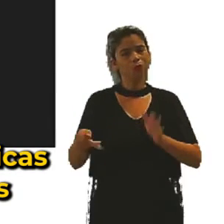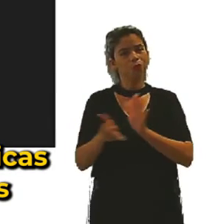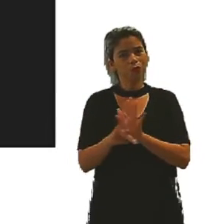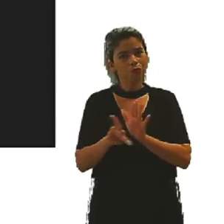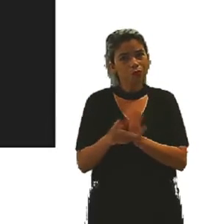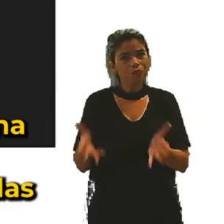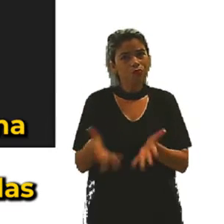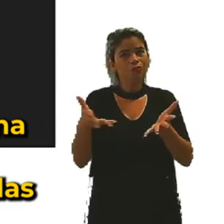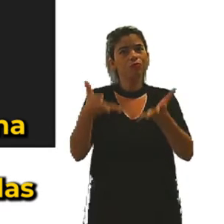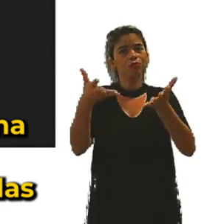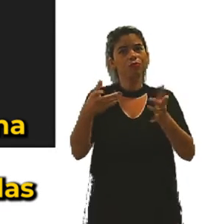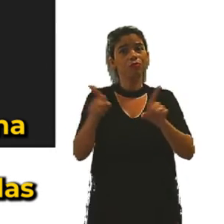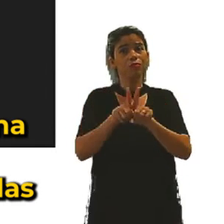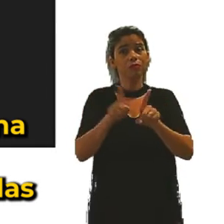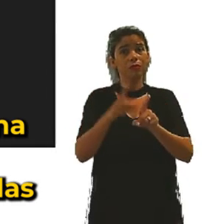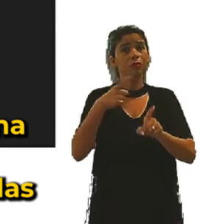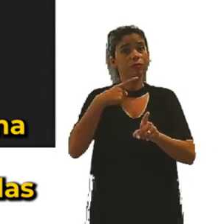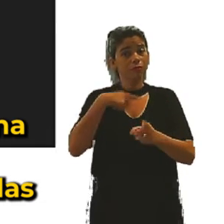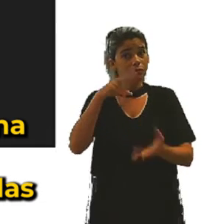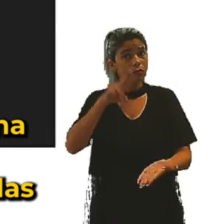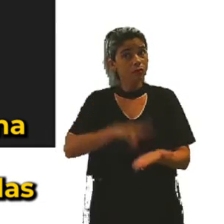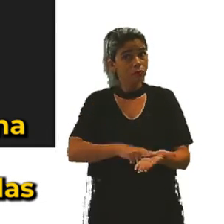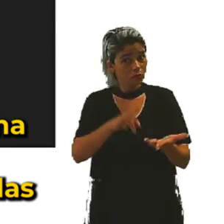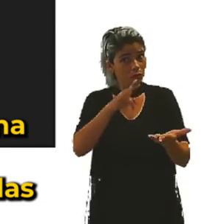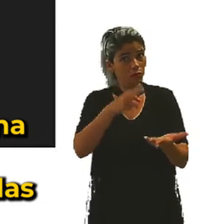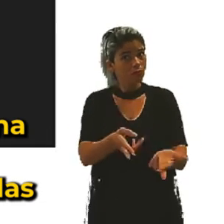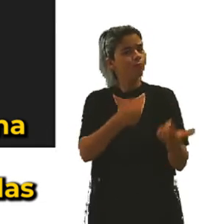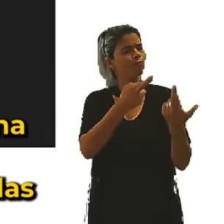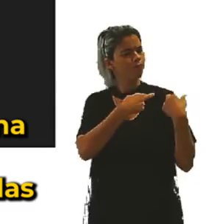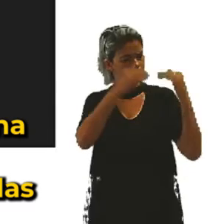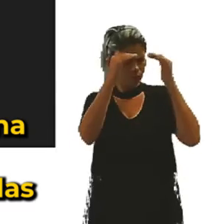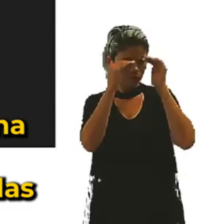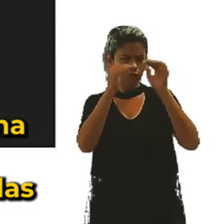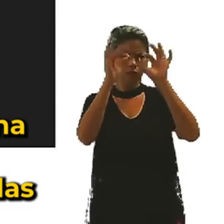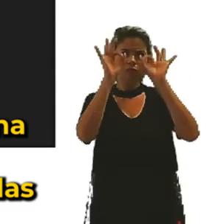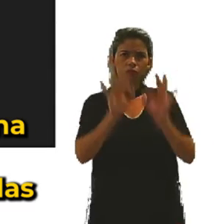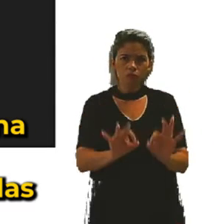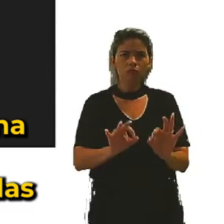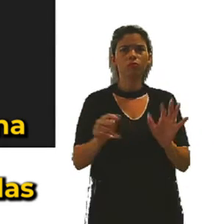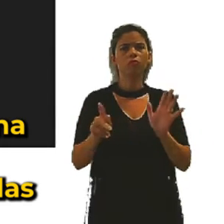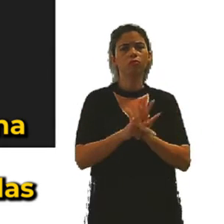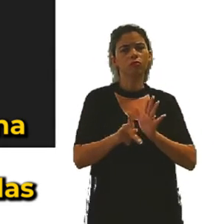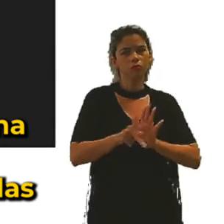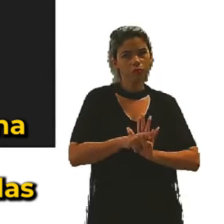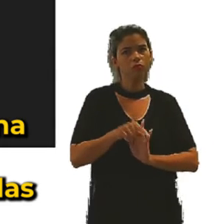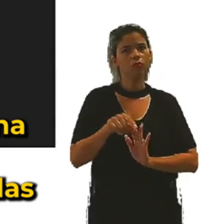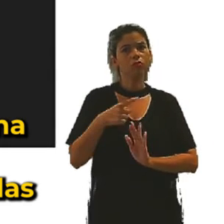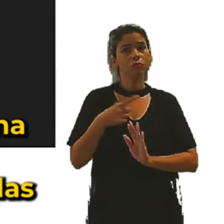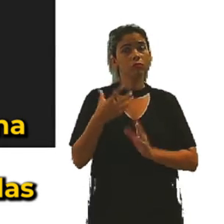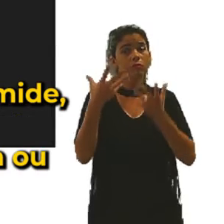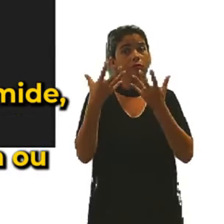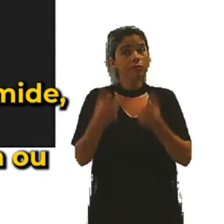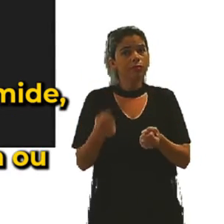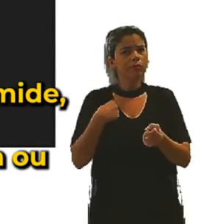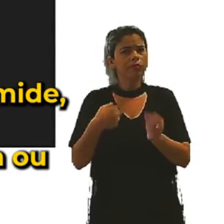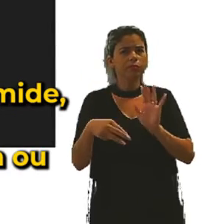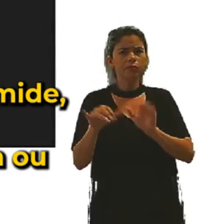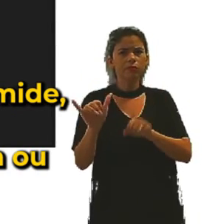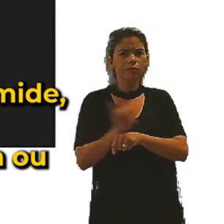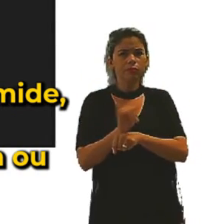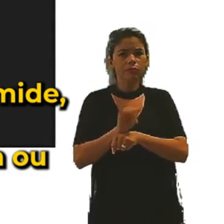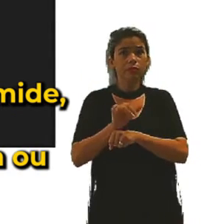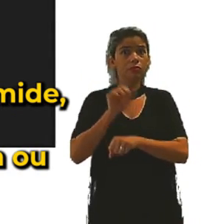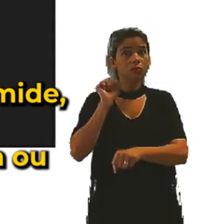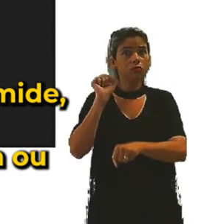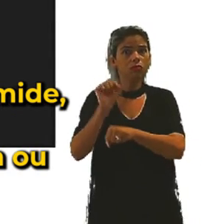políticas públicas, de cumprir o compromisso assumido na Convenção de Belém do Pará, como parte signatário, de adotar medidas para impedir